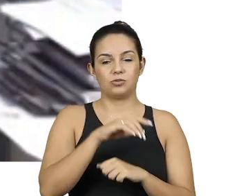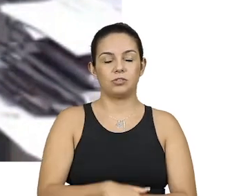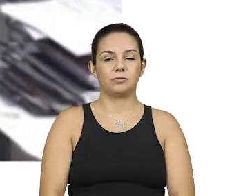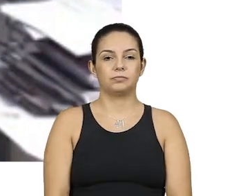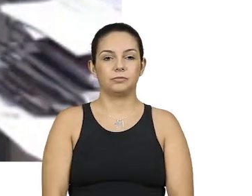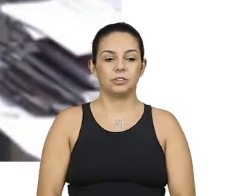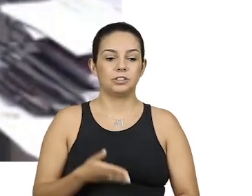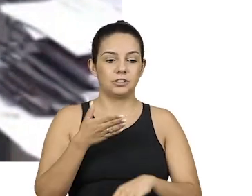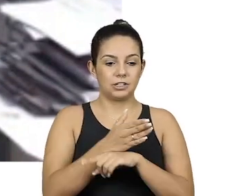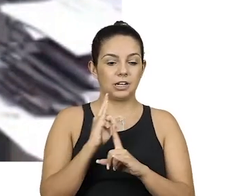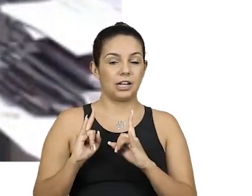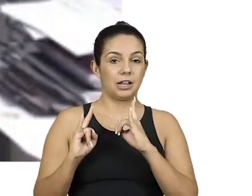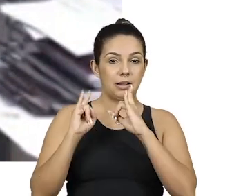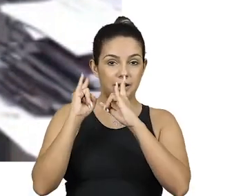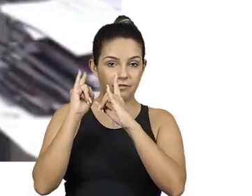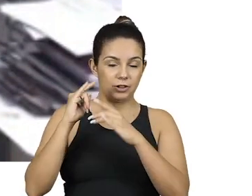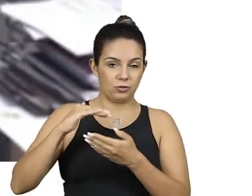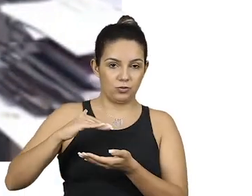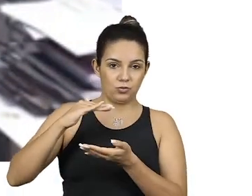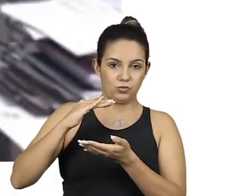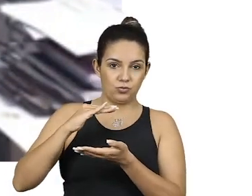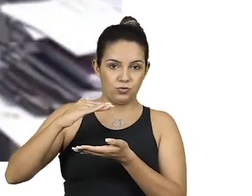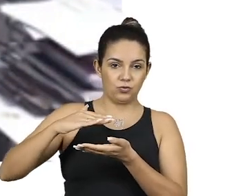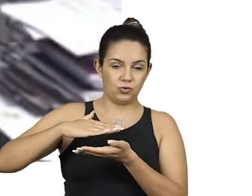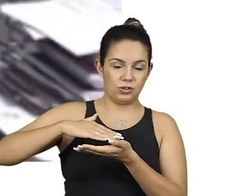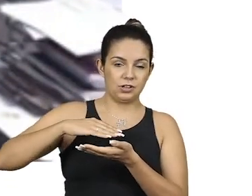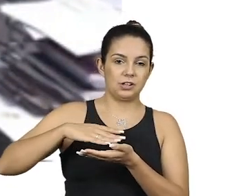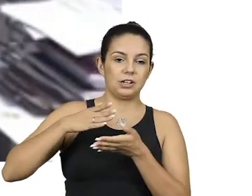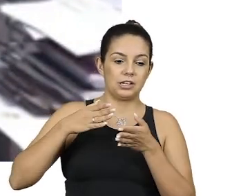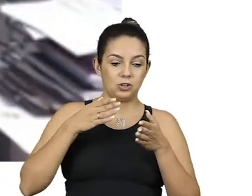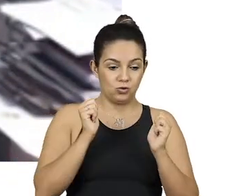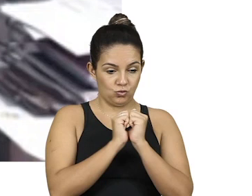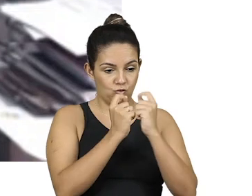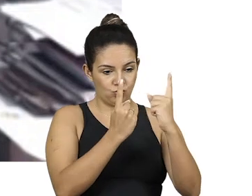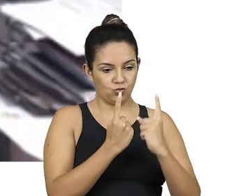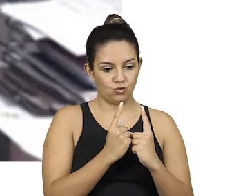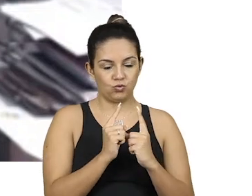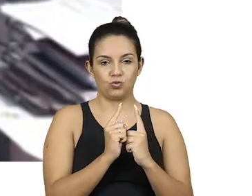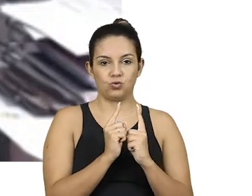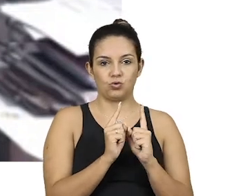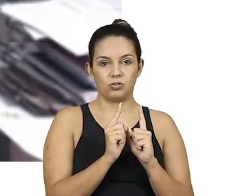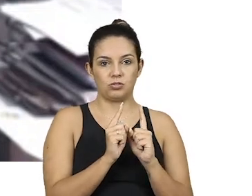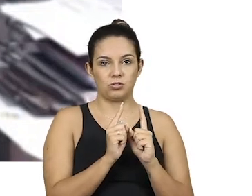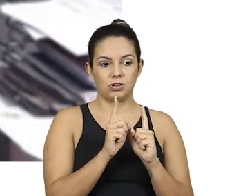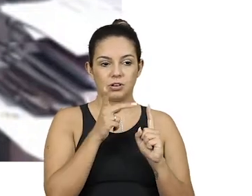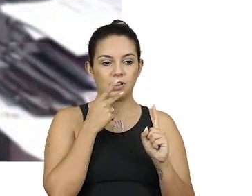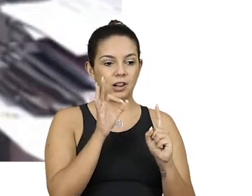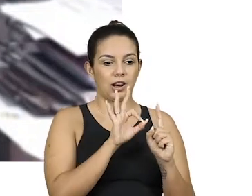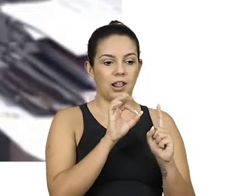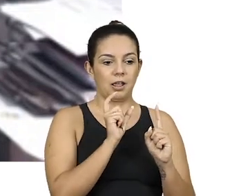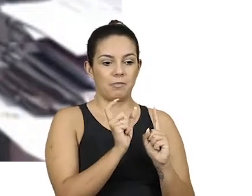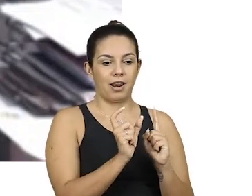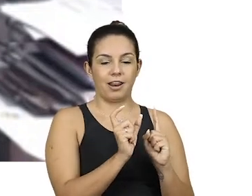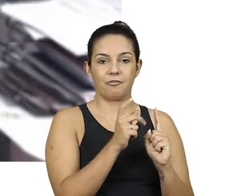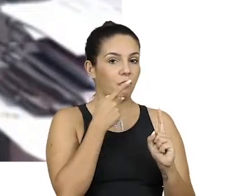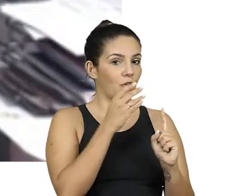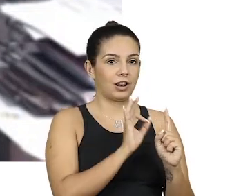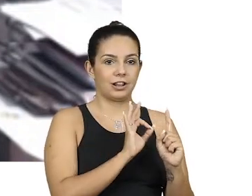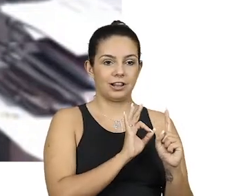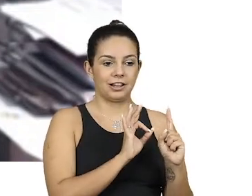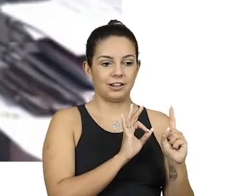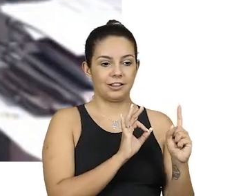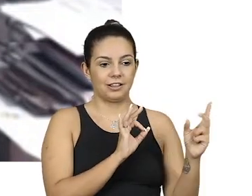Entrou no elevador, Drummond entrou com ele não disse uma palavra,